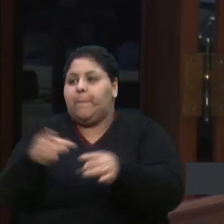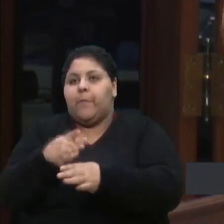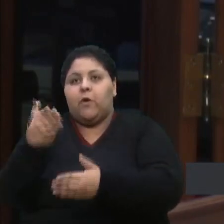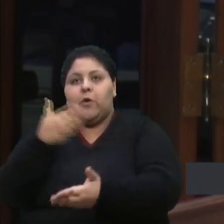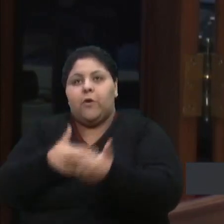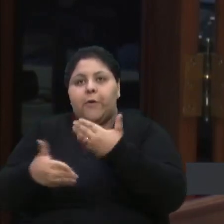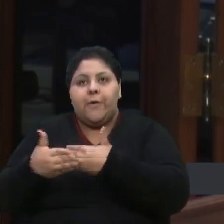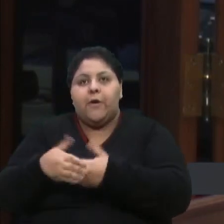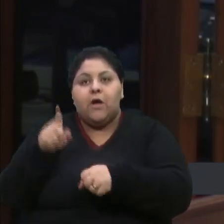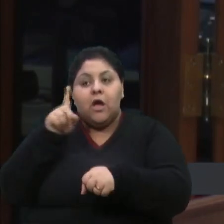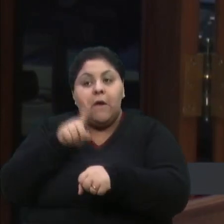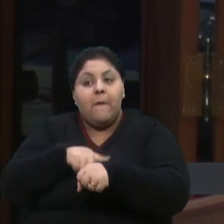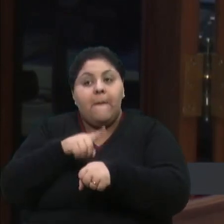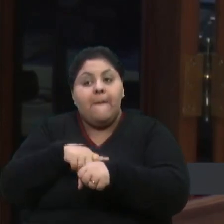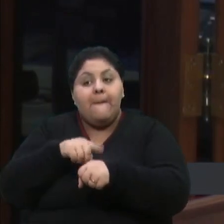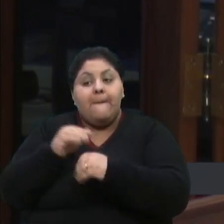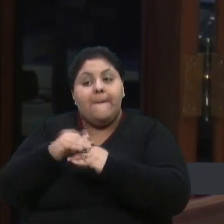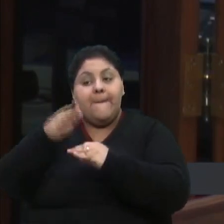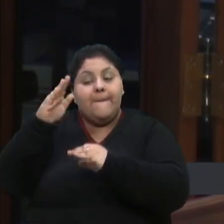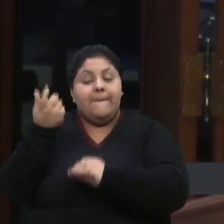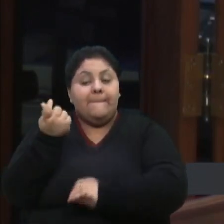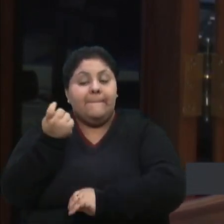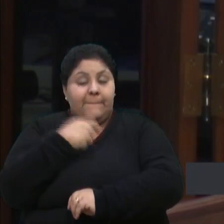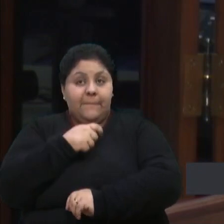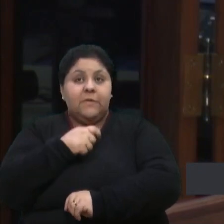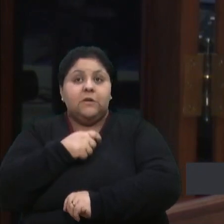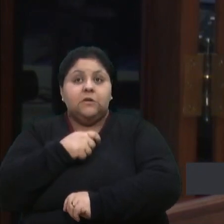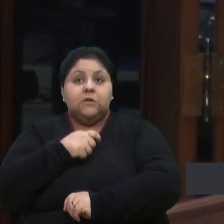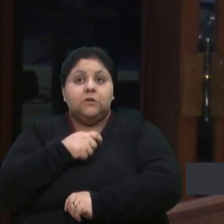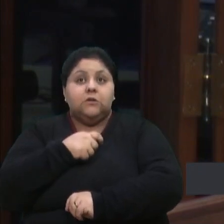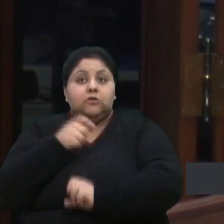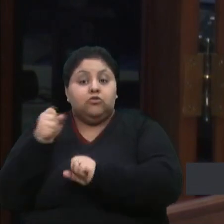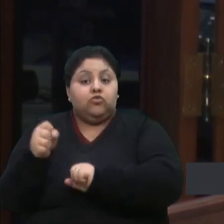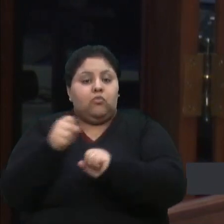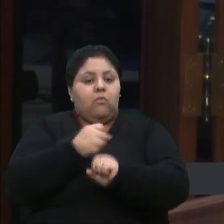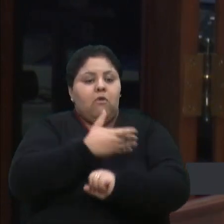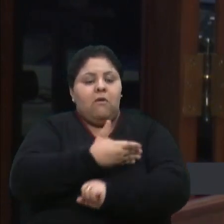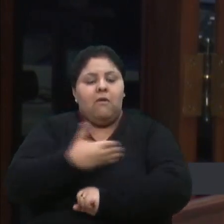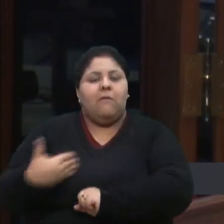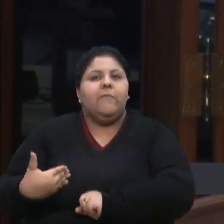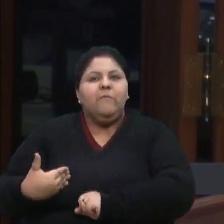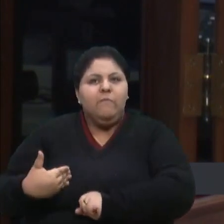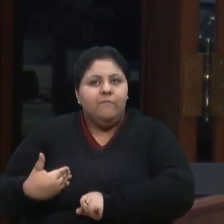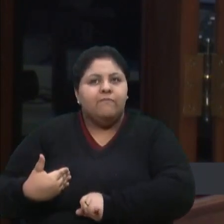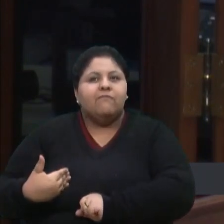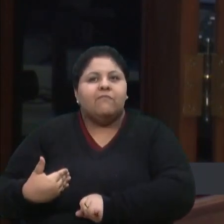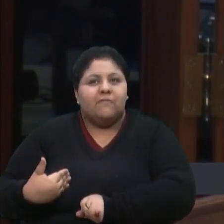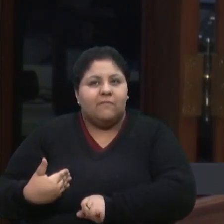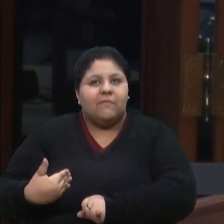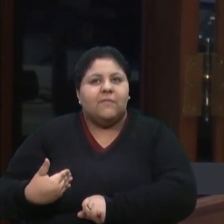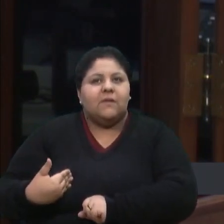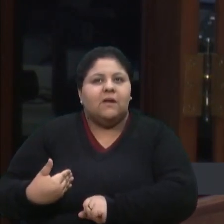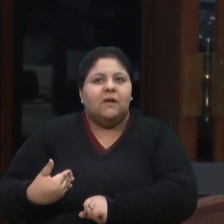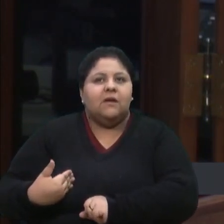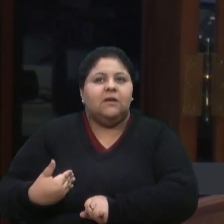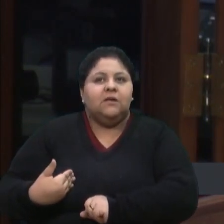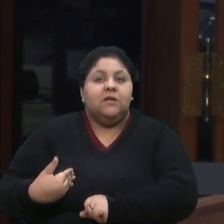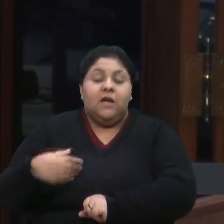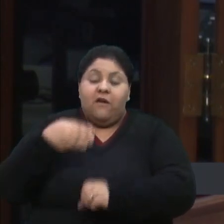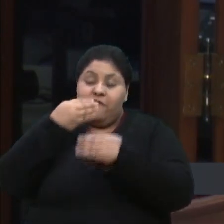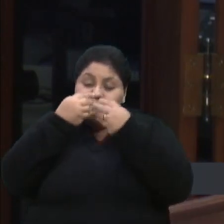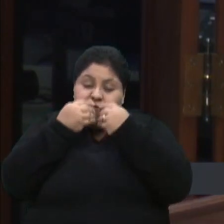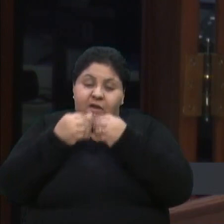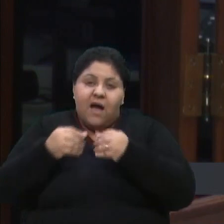mais necessita do poder público, que é o momento onde a pessoa está fragilizada. Então, a gente precisa